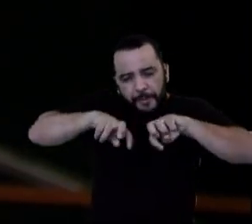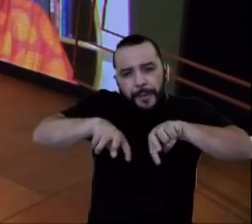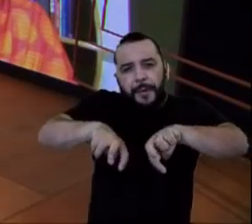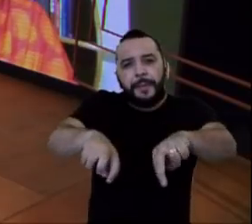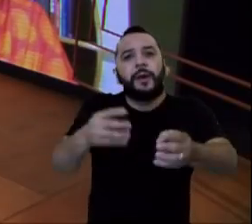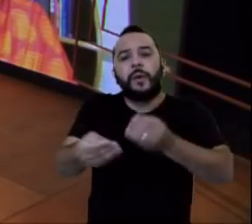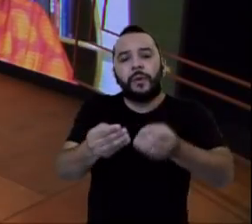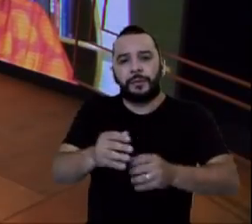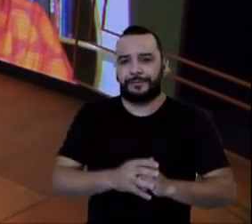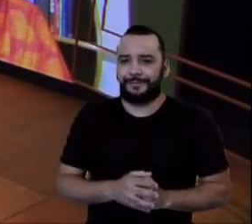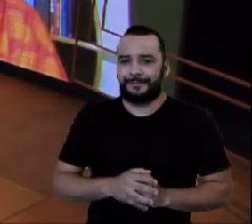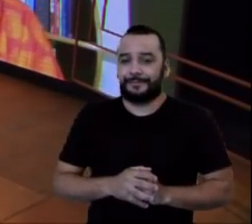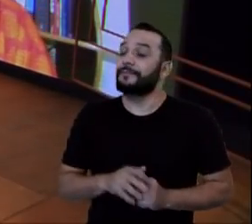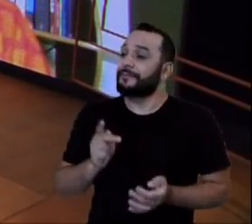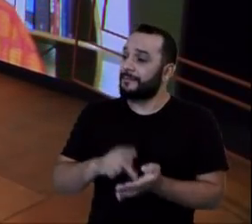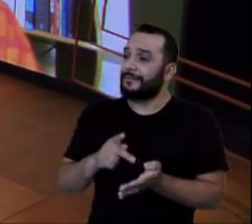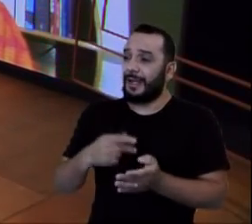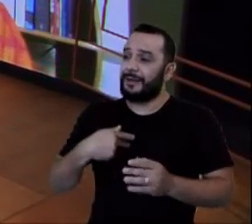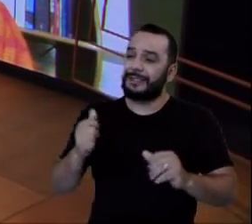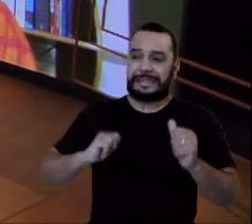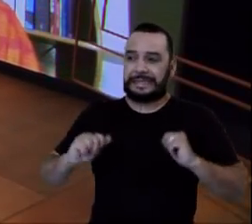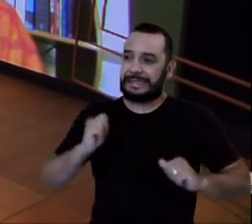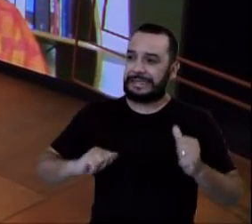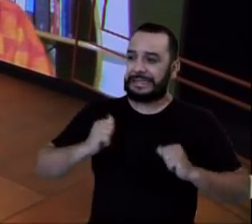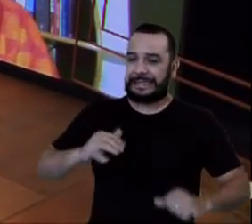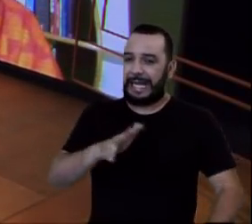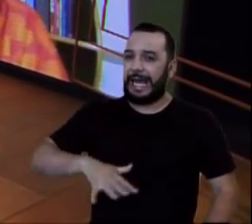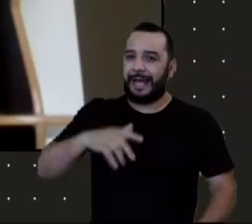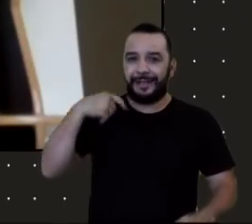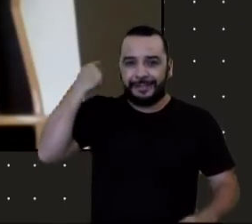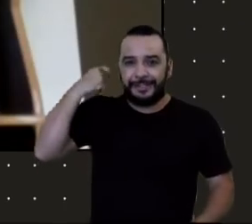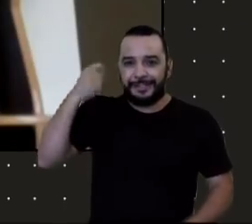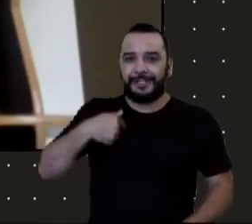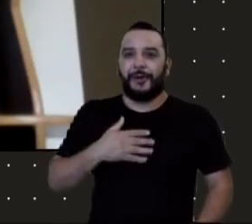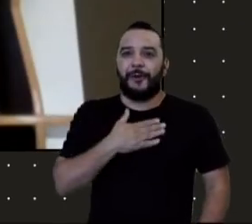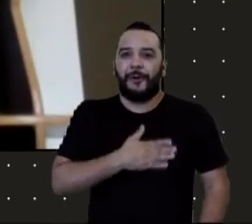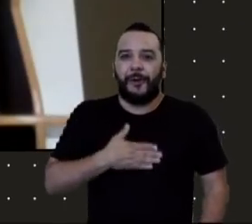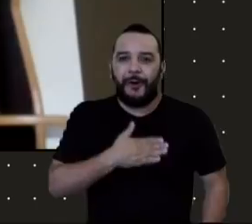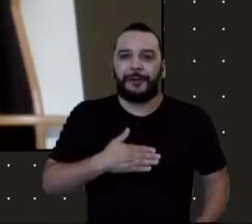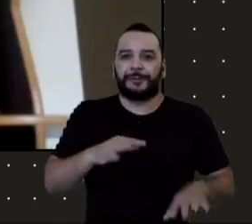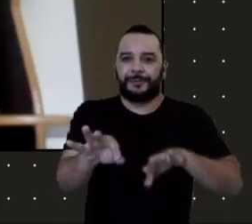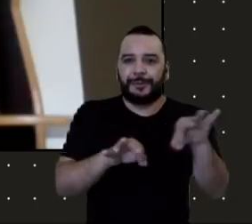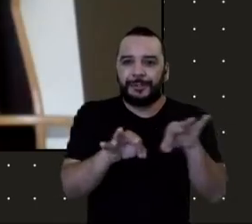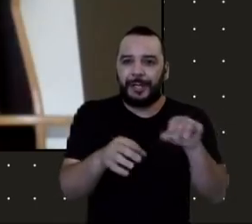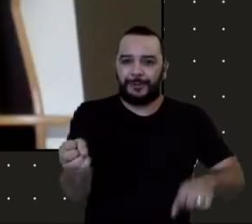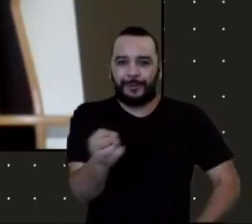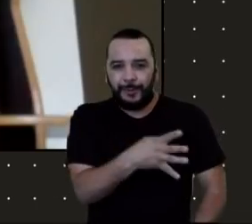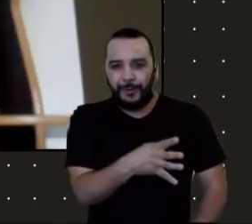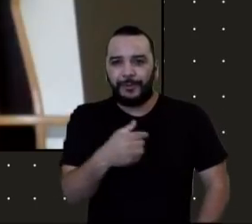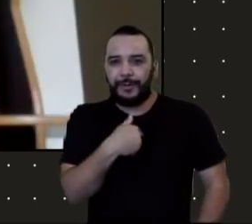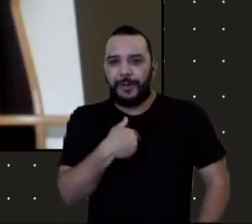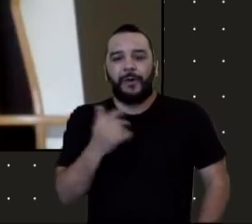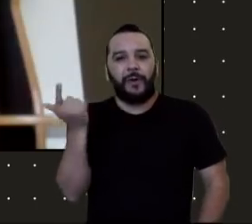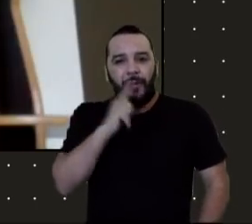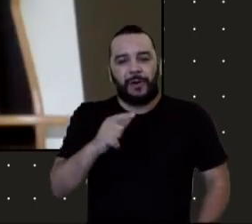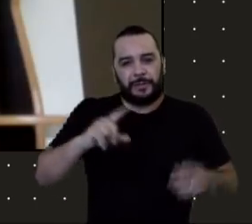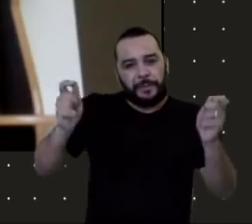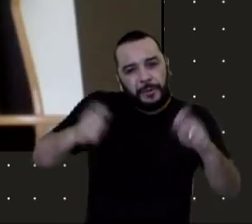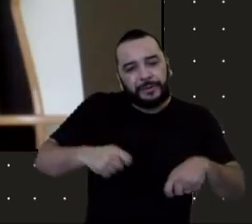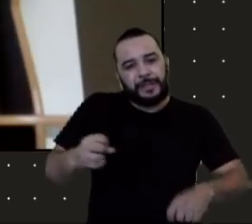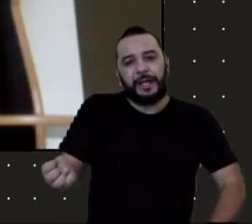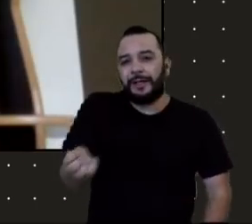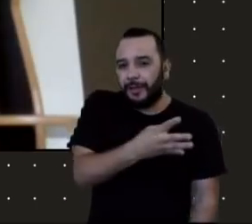uma relação aqui. Canto, balé clássico, sapateado, butô, clown. De onde vem essa sua vontade de estar